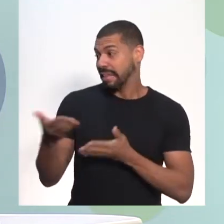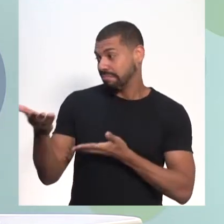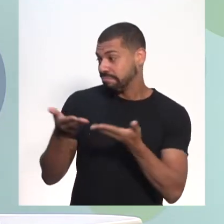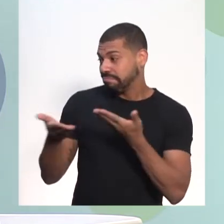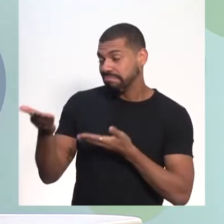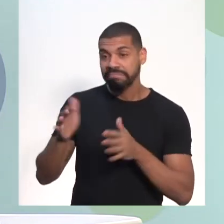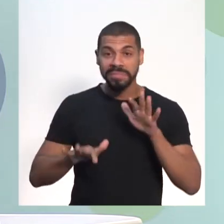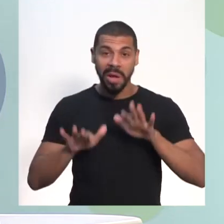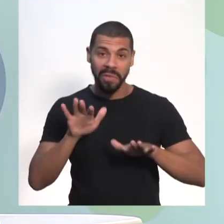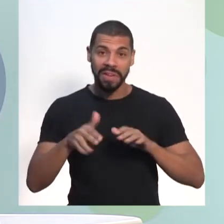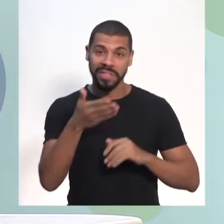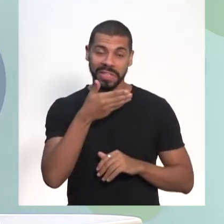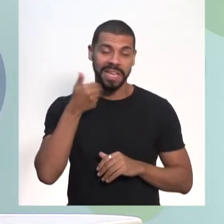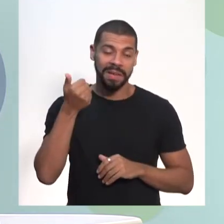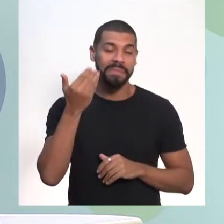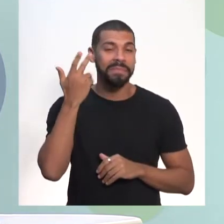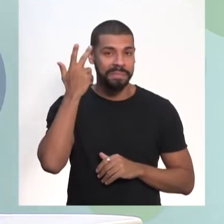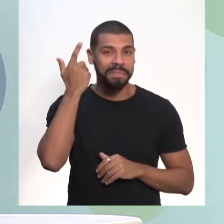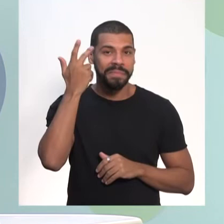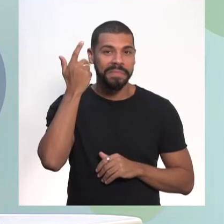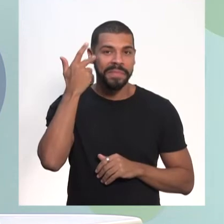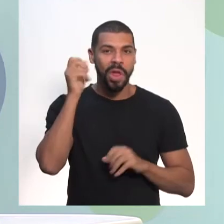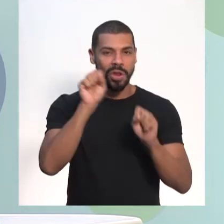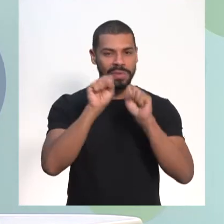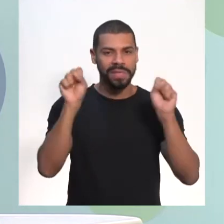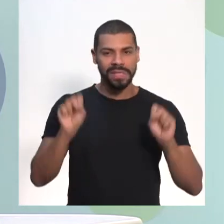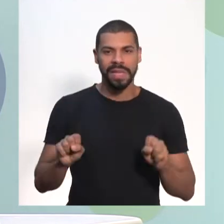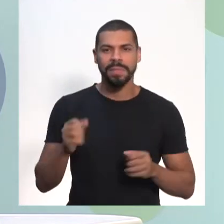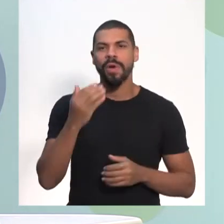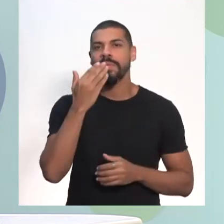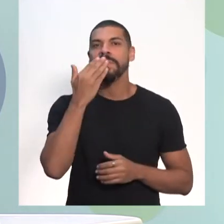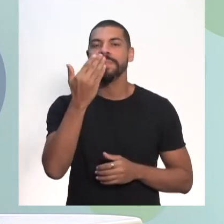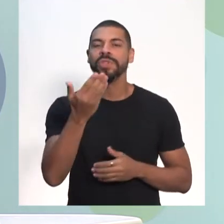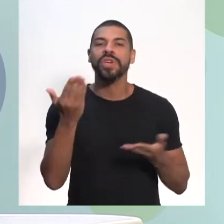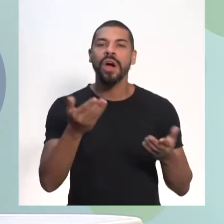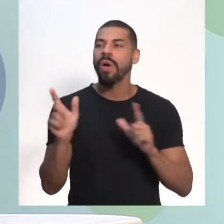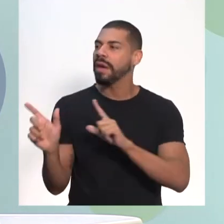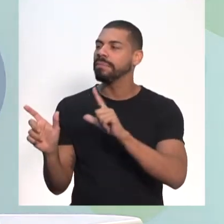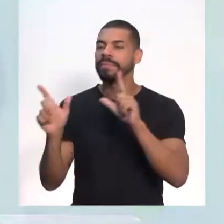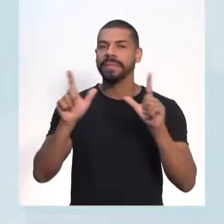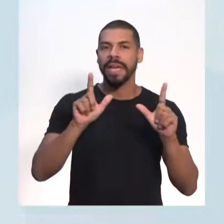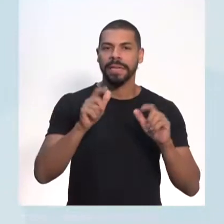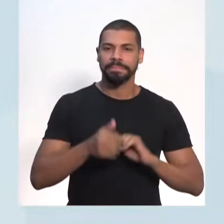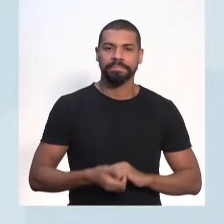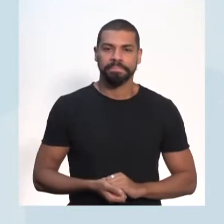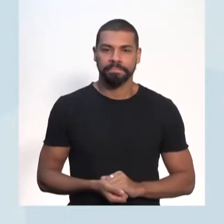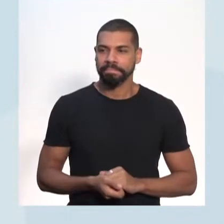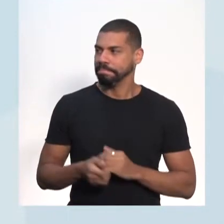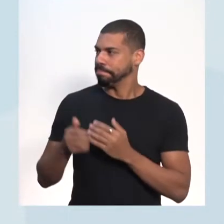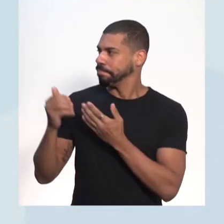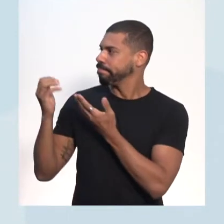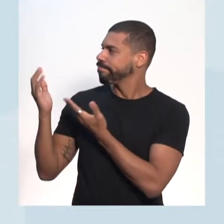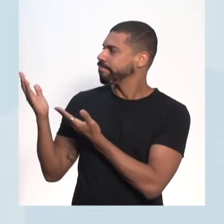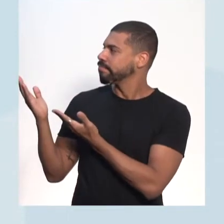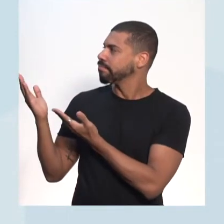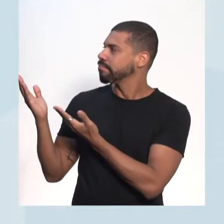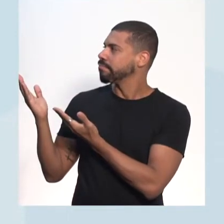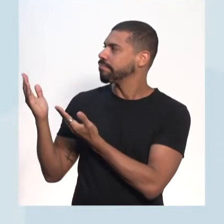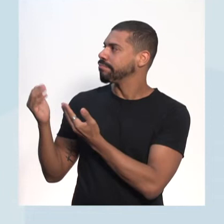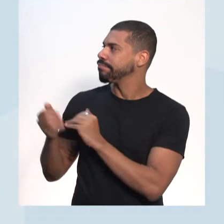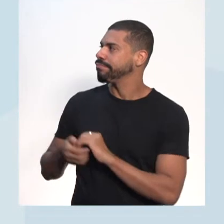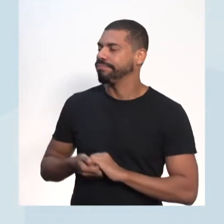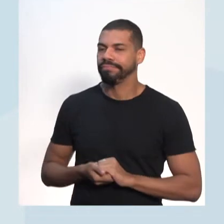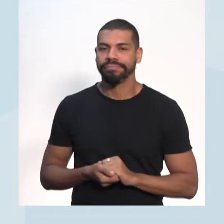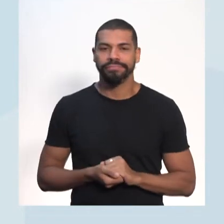aqui já tenha sido normalizada a situação. Eu vou pedir para colocar a tela aí rapidamente. Então, nós temos aí um